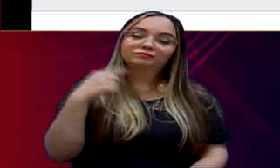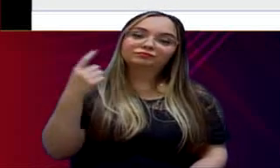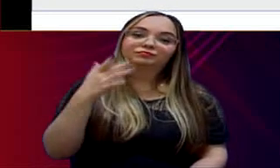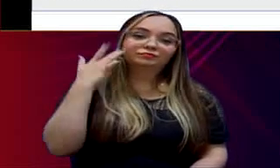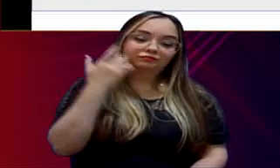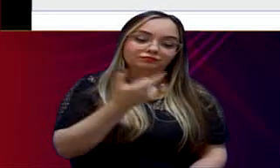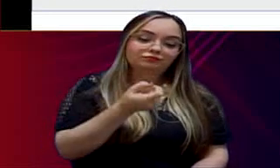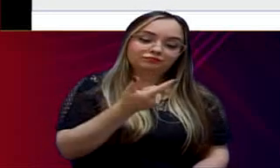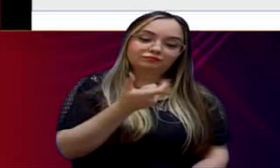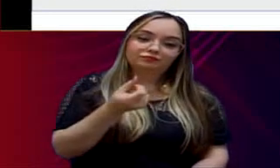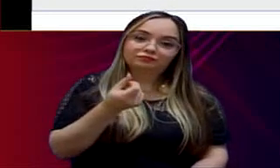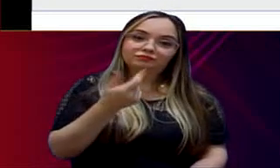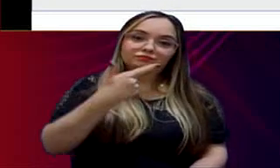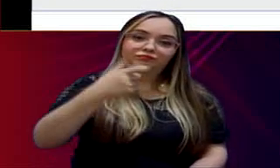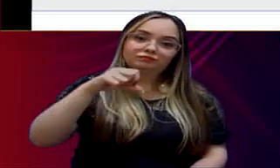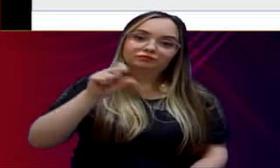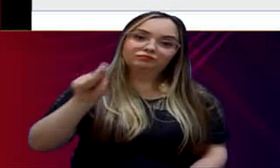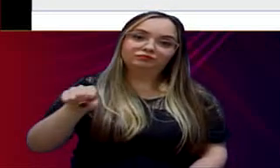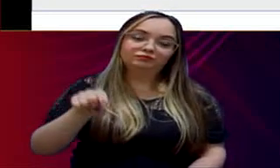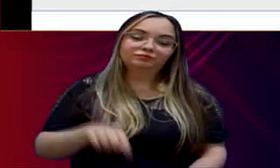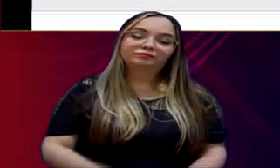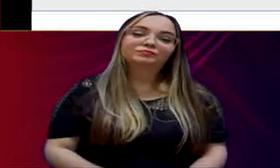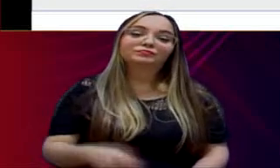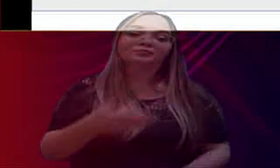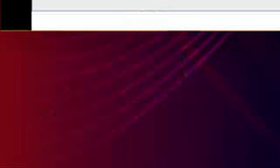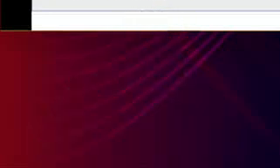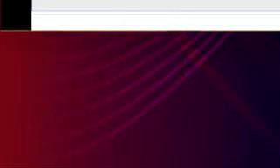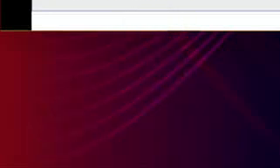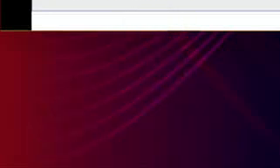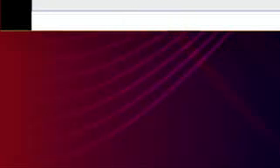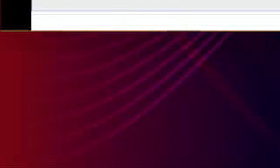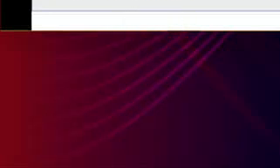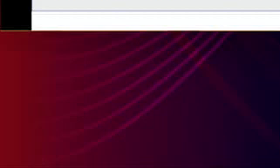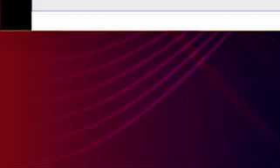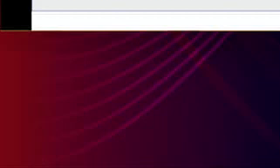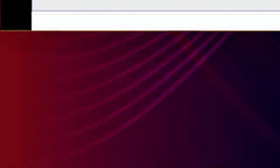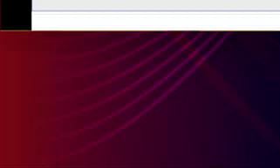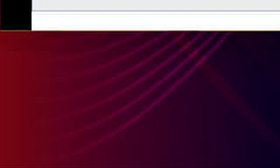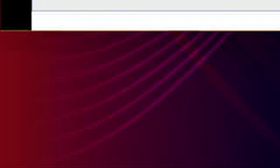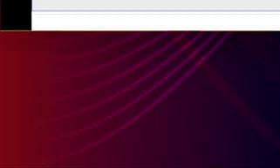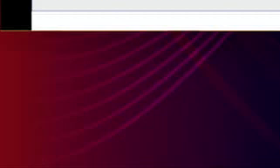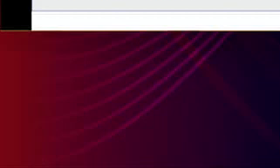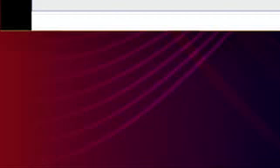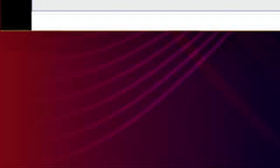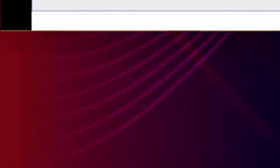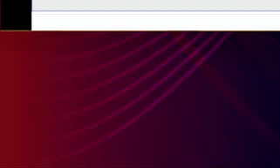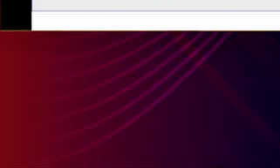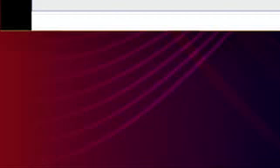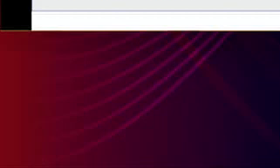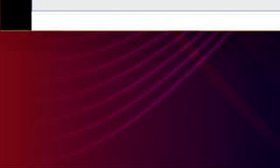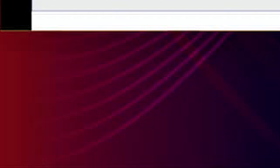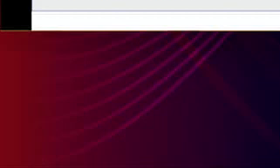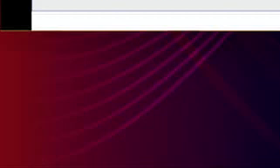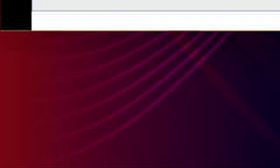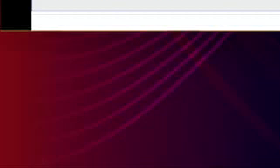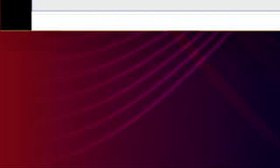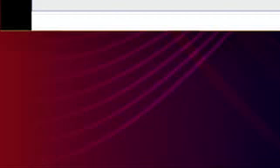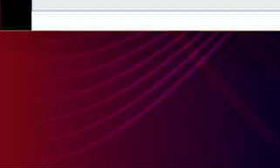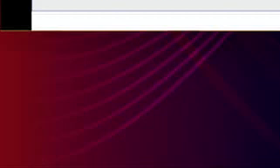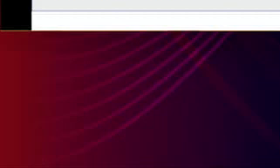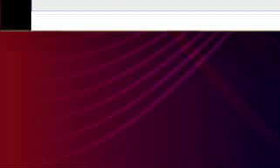mil transferências e capital arrecadado em 2022 11 milhões 575